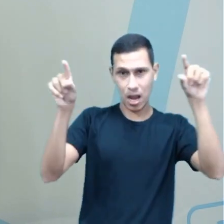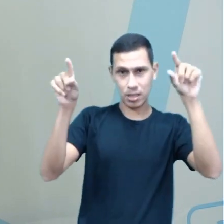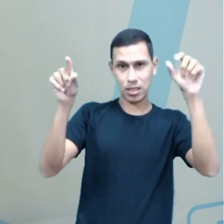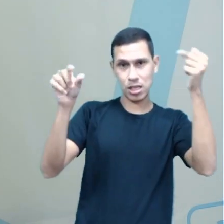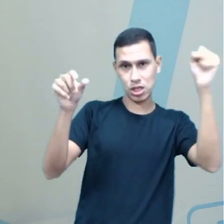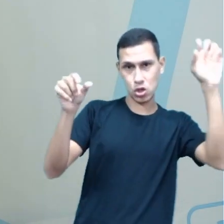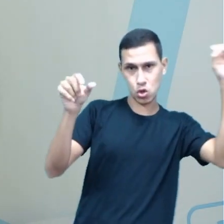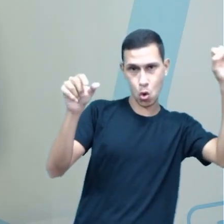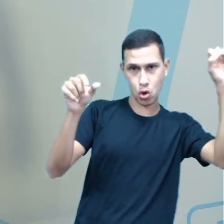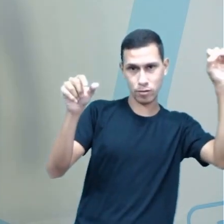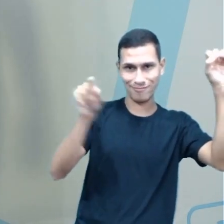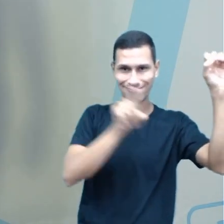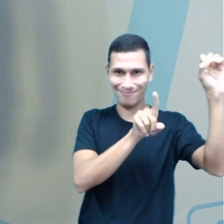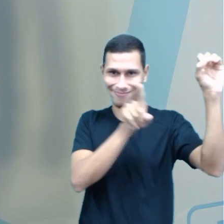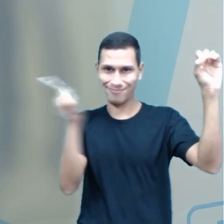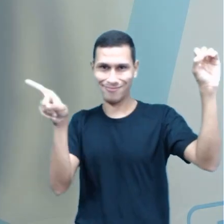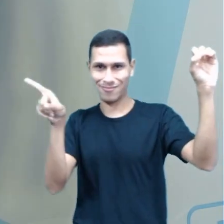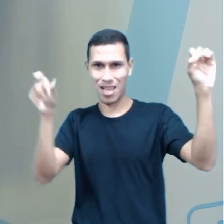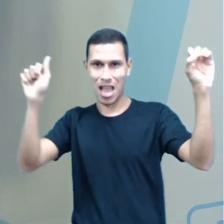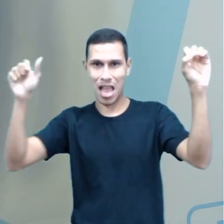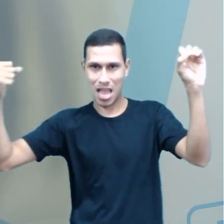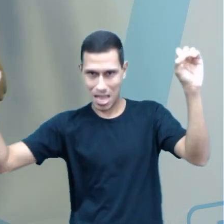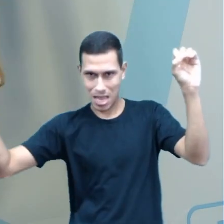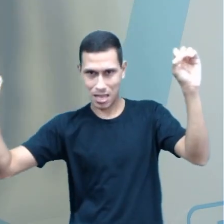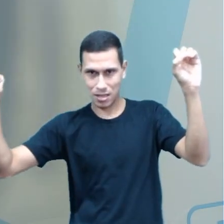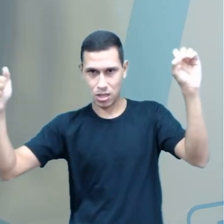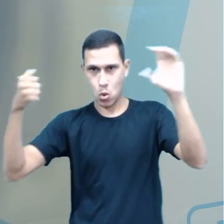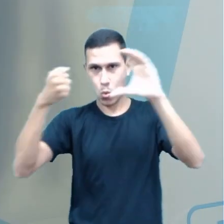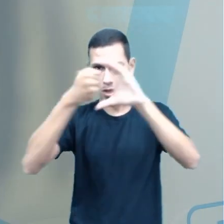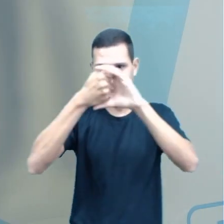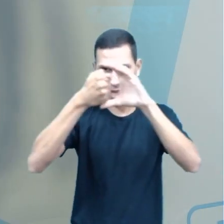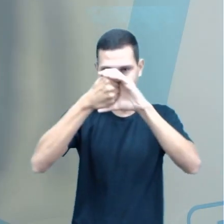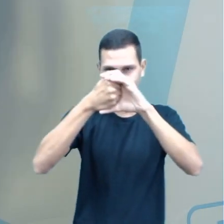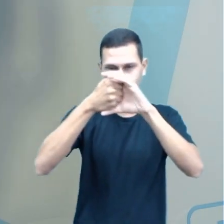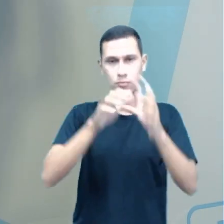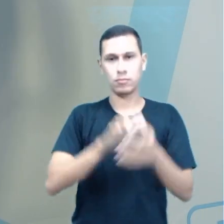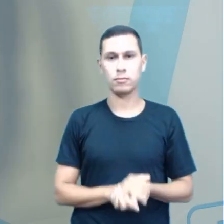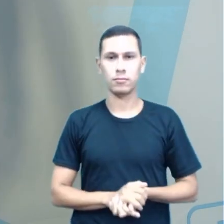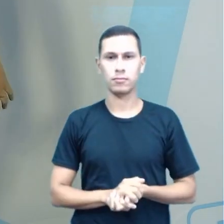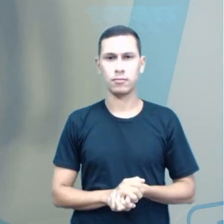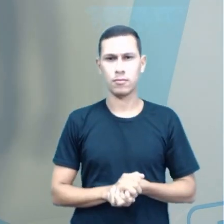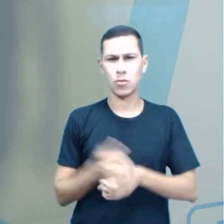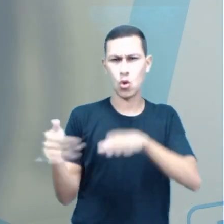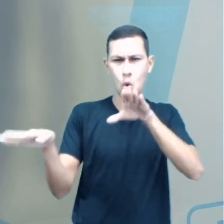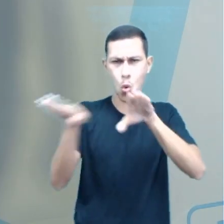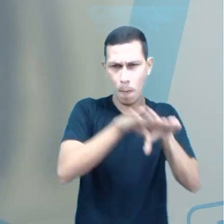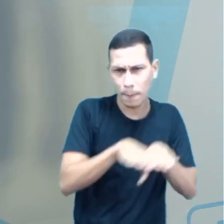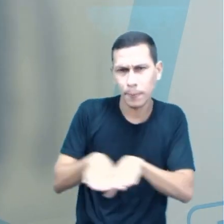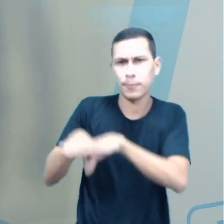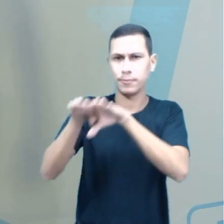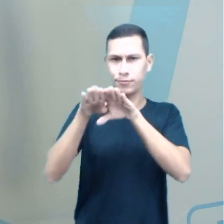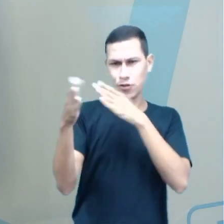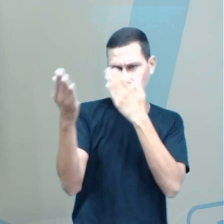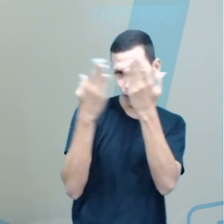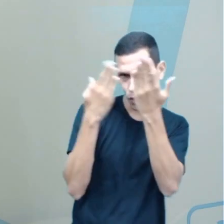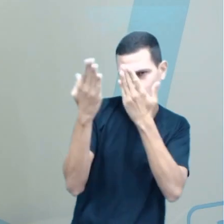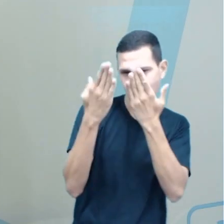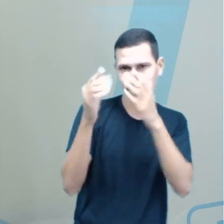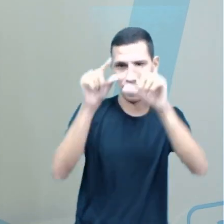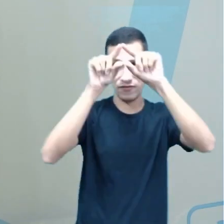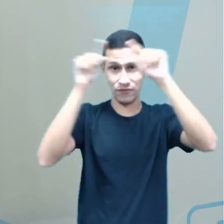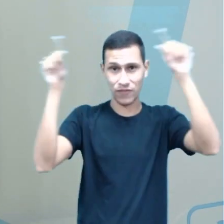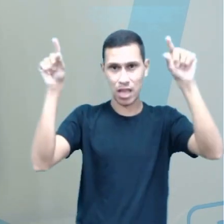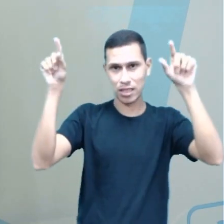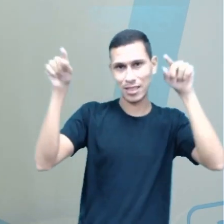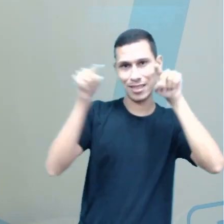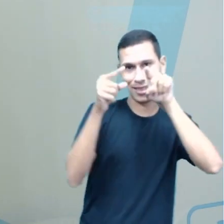as após o adjetivo, certo, gente? Então, o comparativo de igualdade é basicamente isso. Colocamos o as antes, o